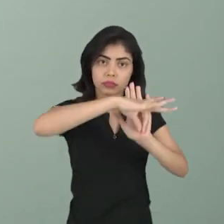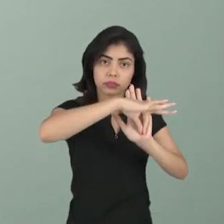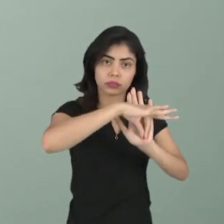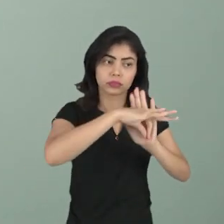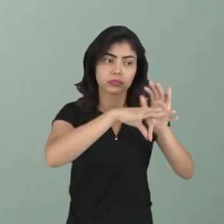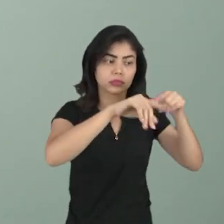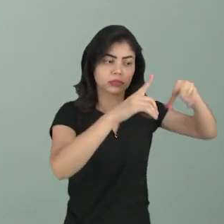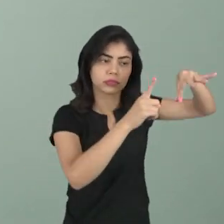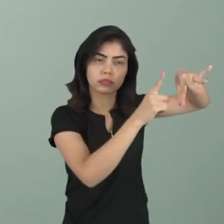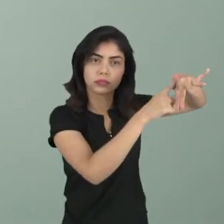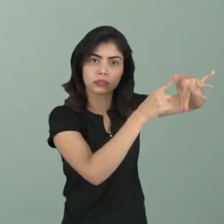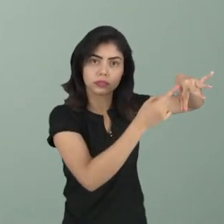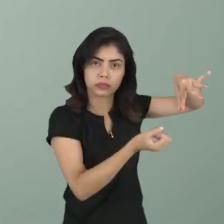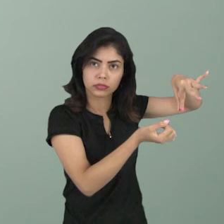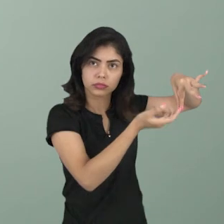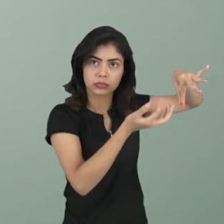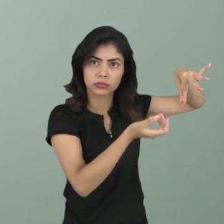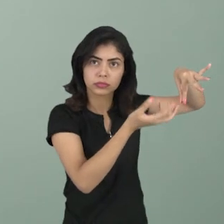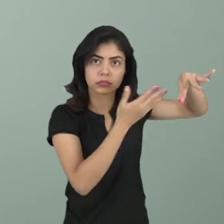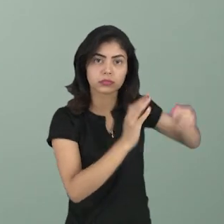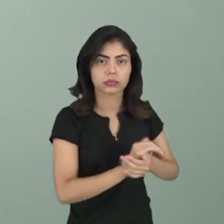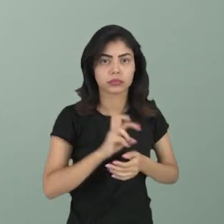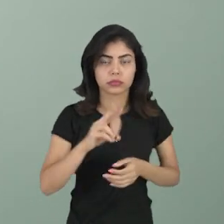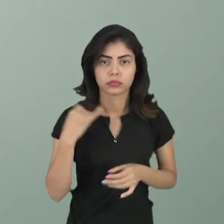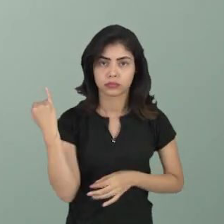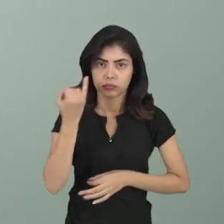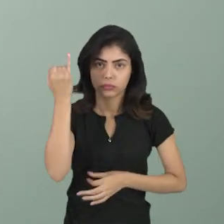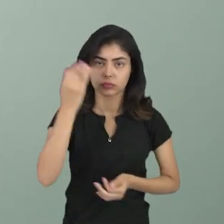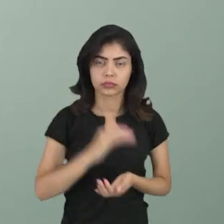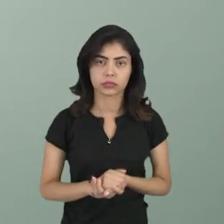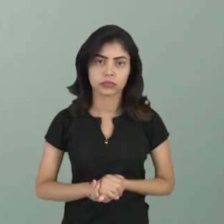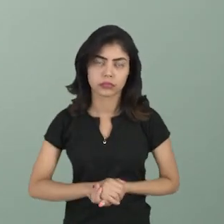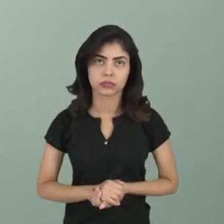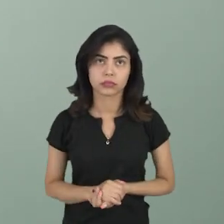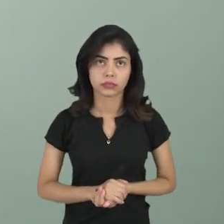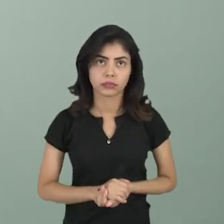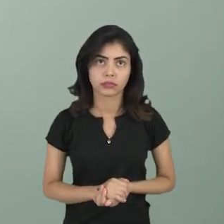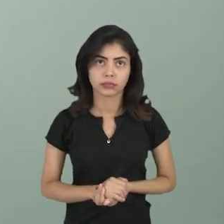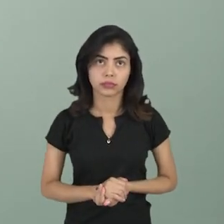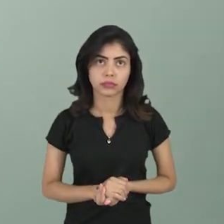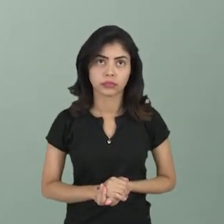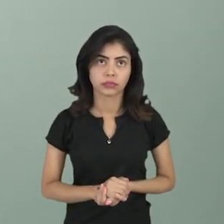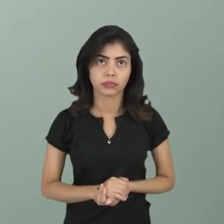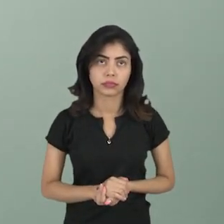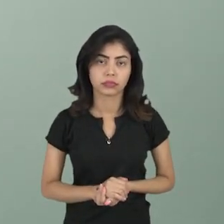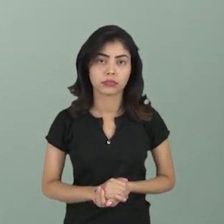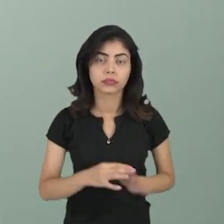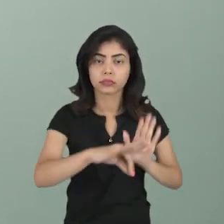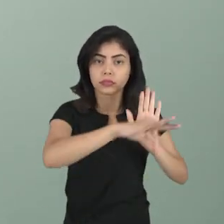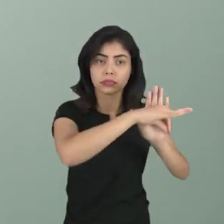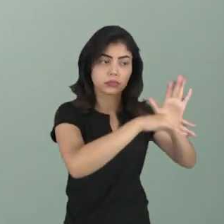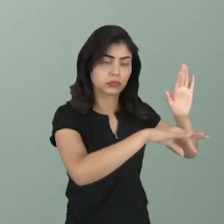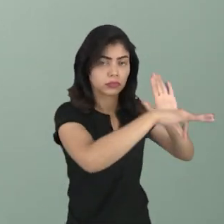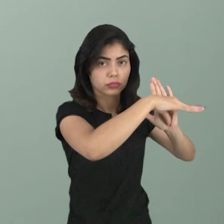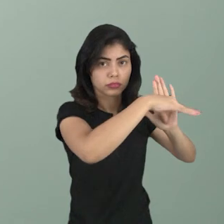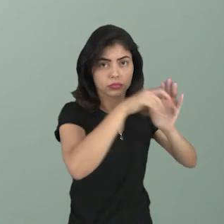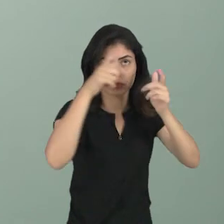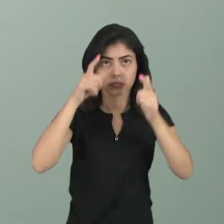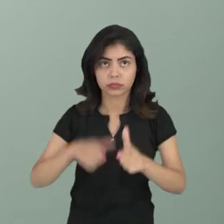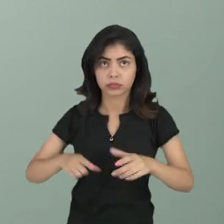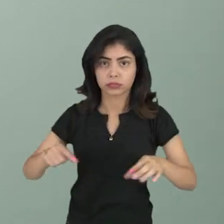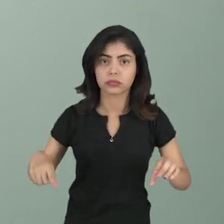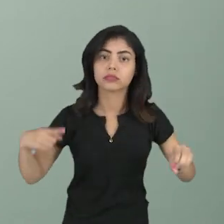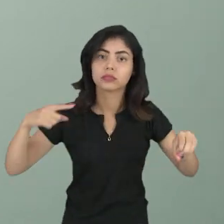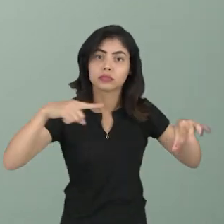importante, porque ele vai ser estimulado e vai ser importante essa estimulação. Nós temos aí a vagina também, que é o local onde